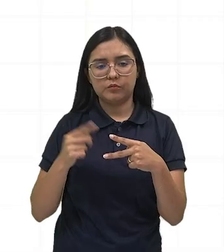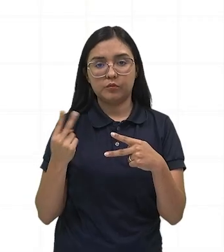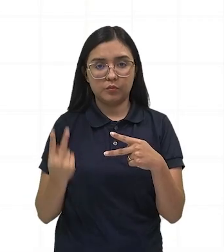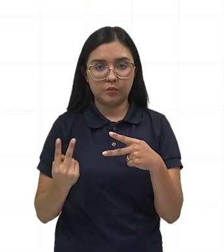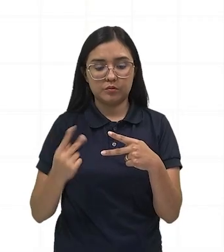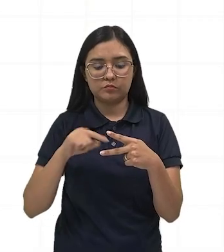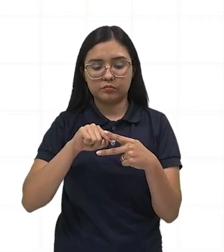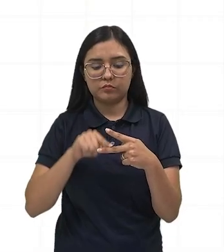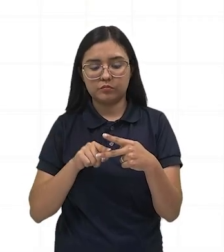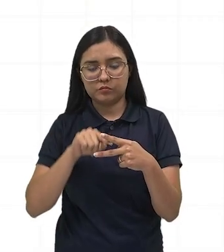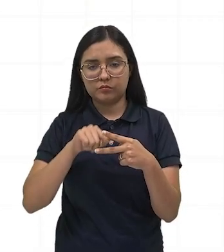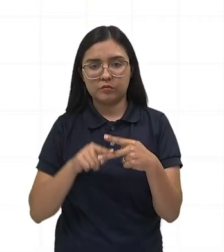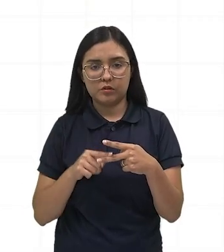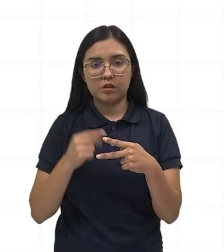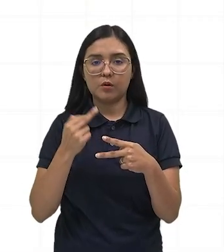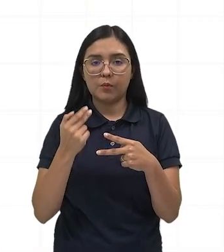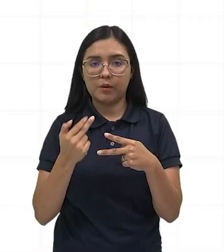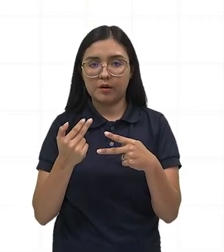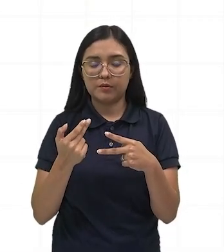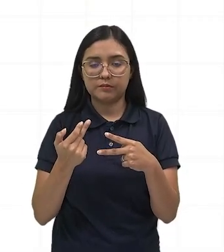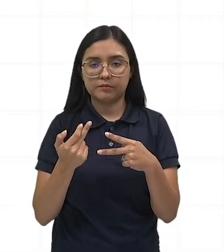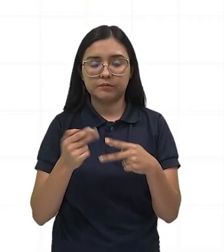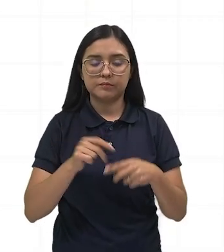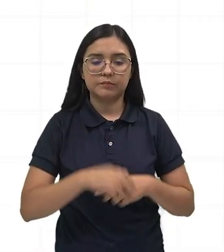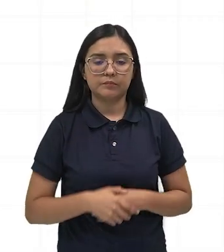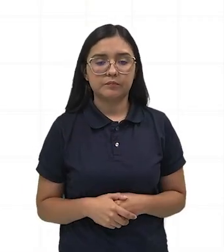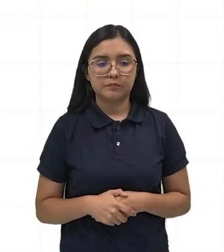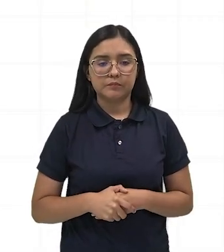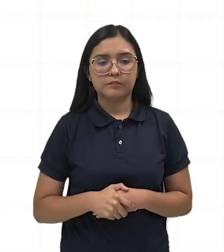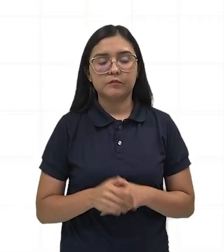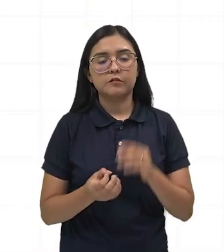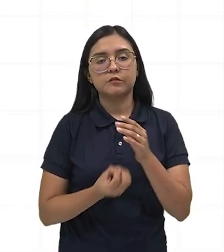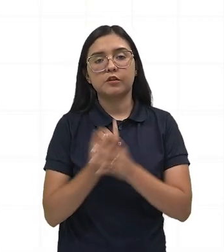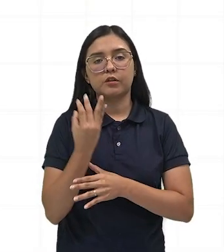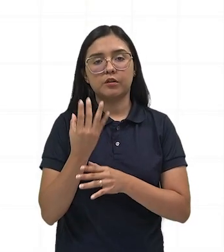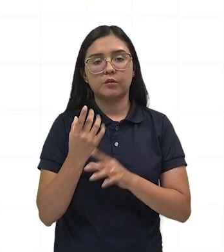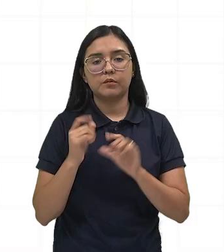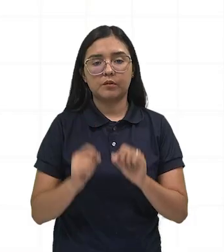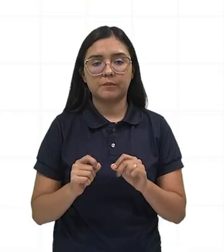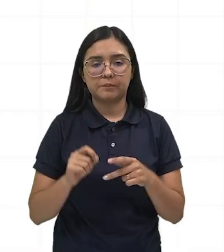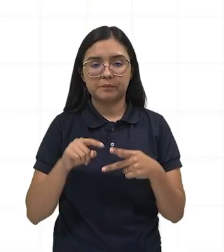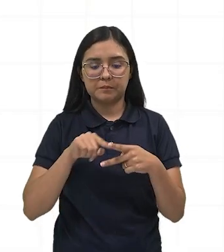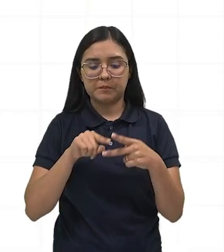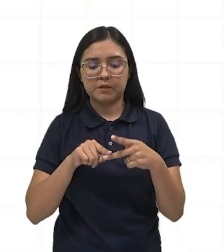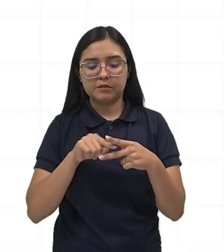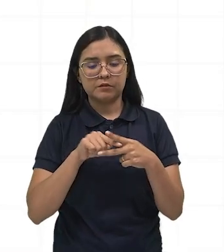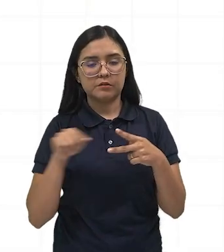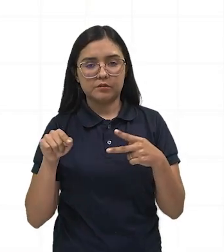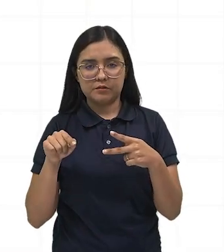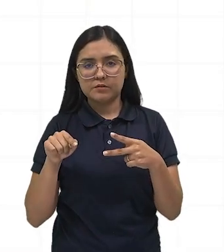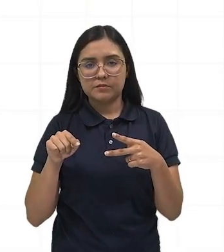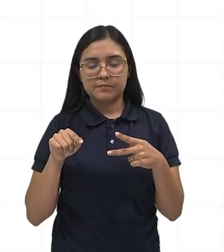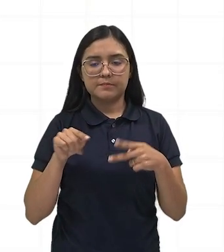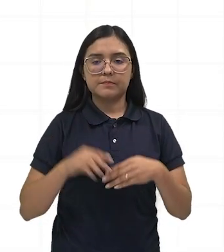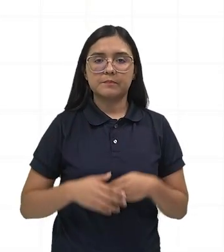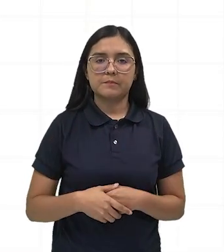partes iguais. Ou seja, você acabou de construir a